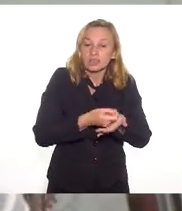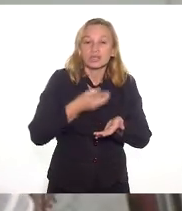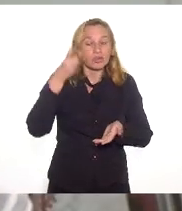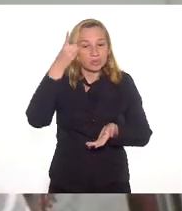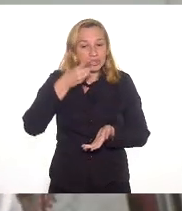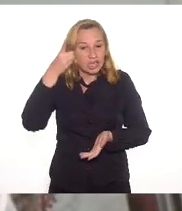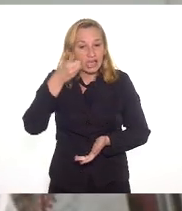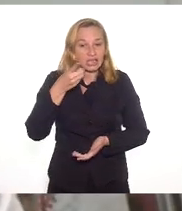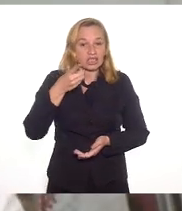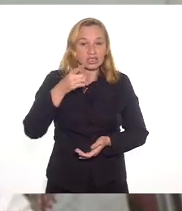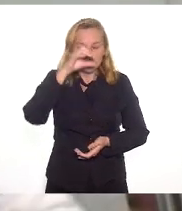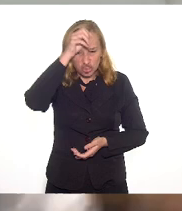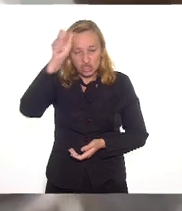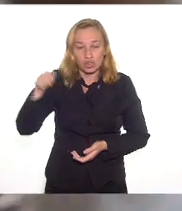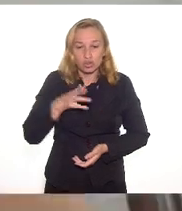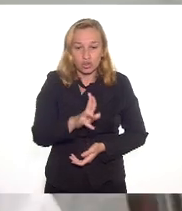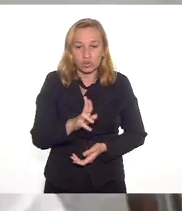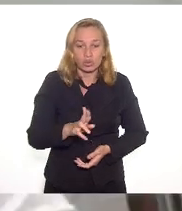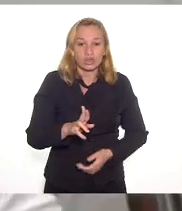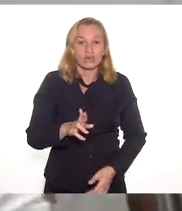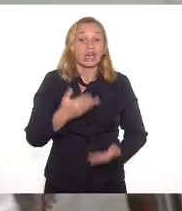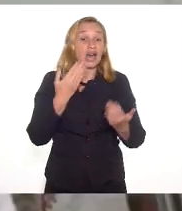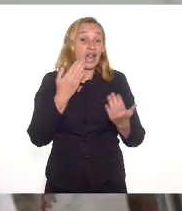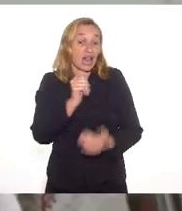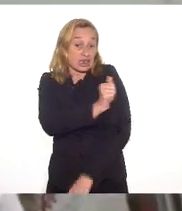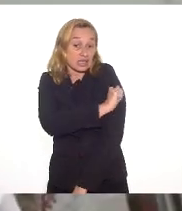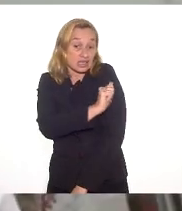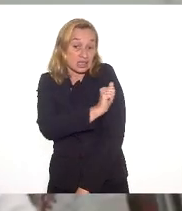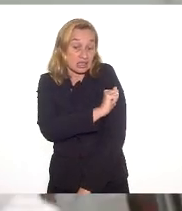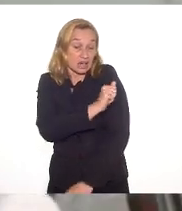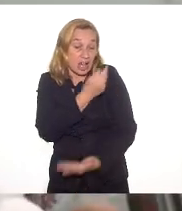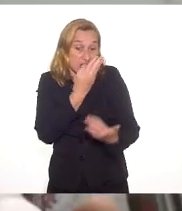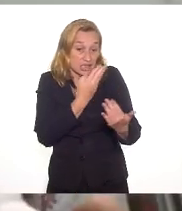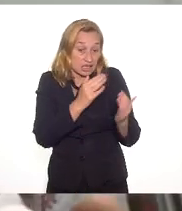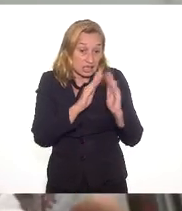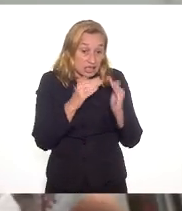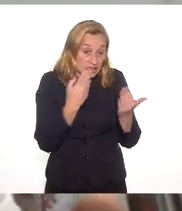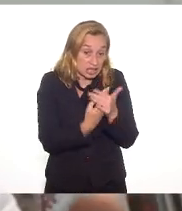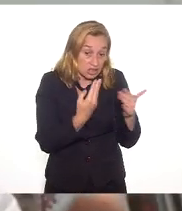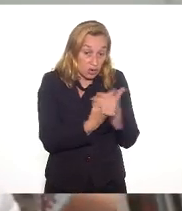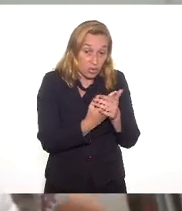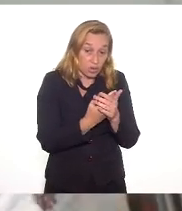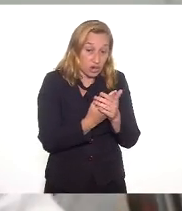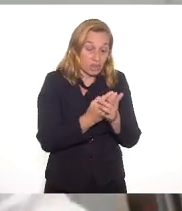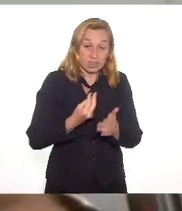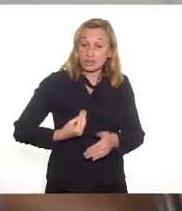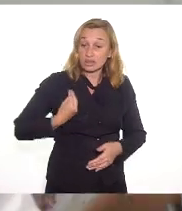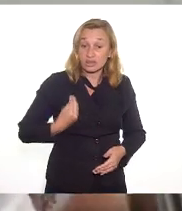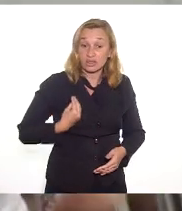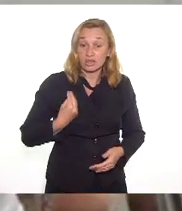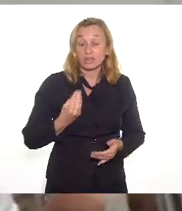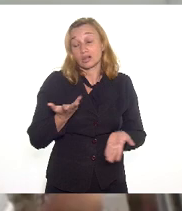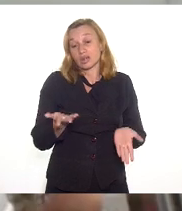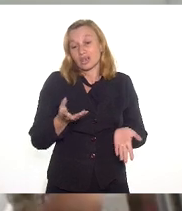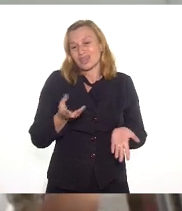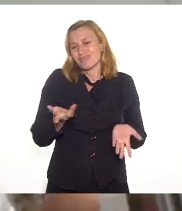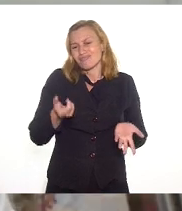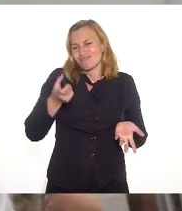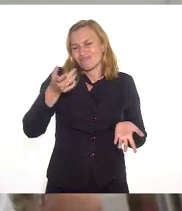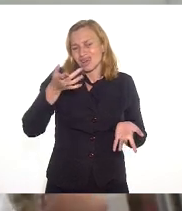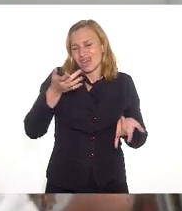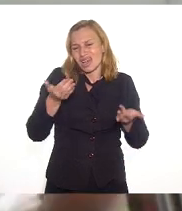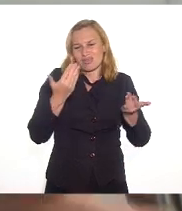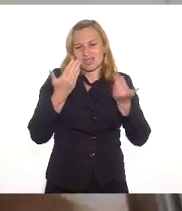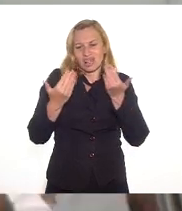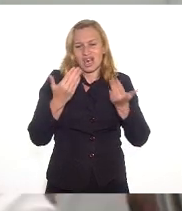as aulas presenciais são fundamentais, não só pelo período que a gente está vivendo, pelo caráter psicológico das crianças